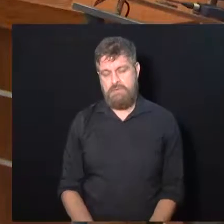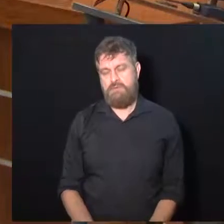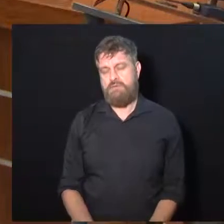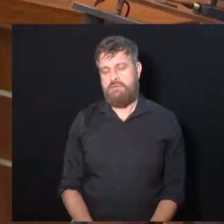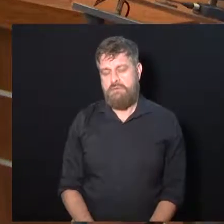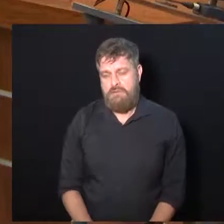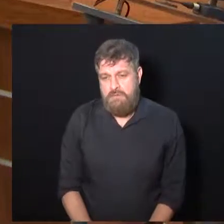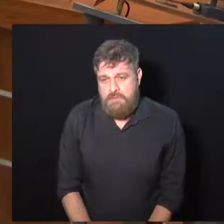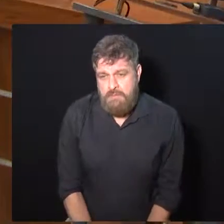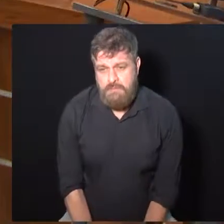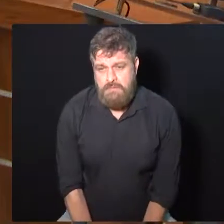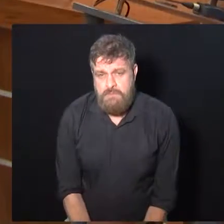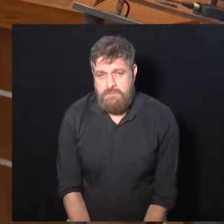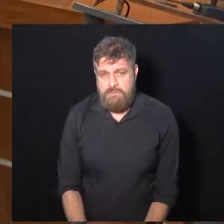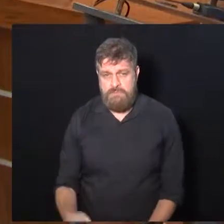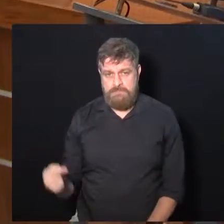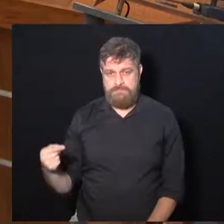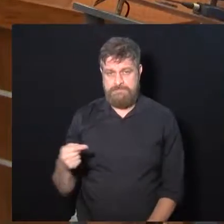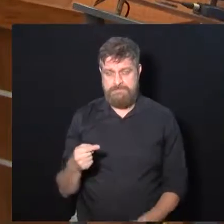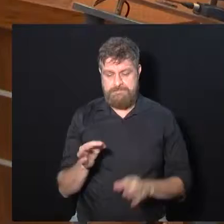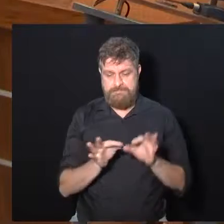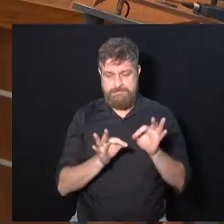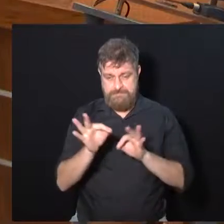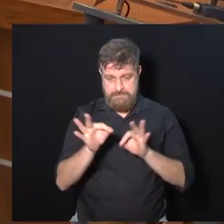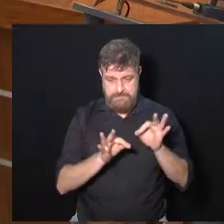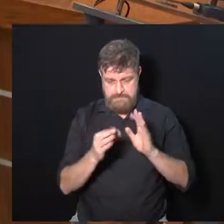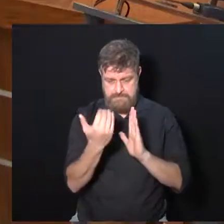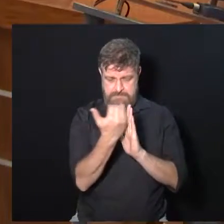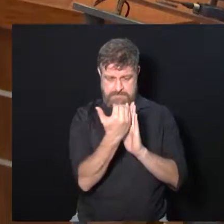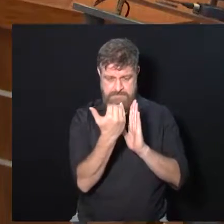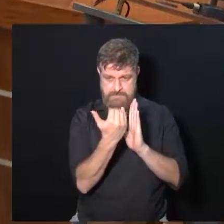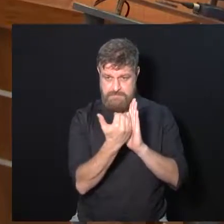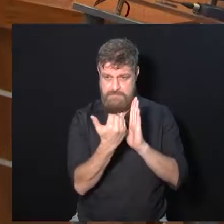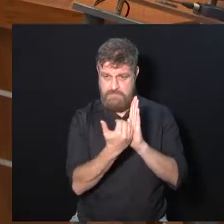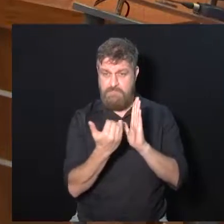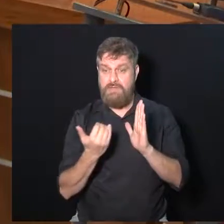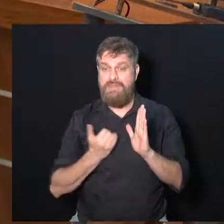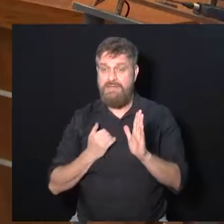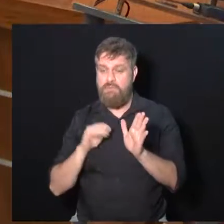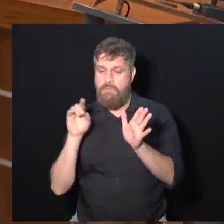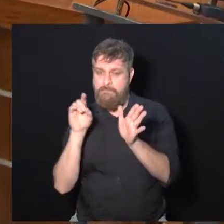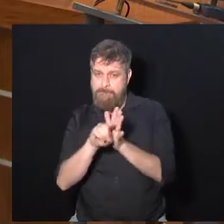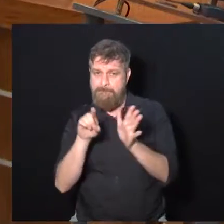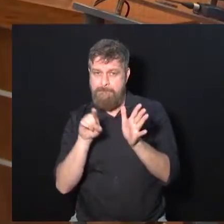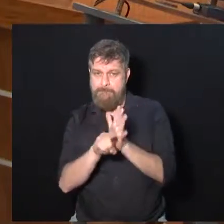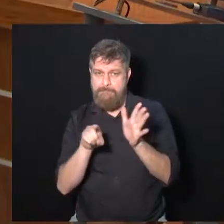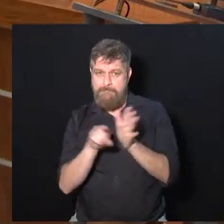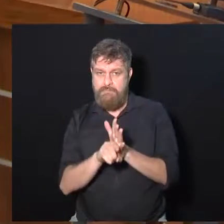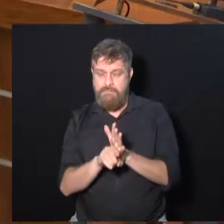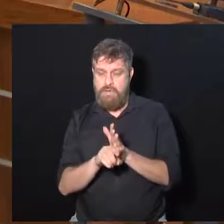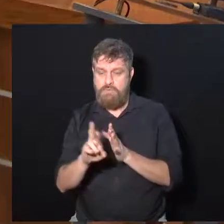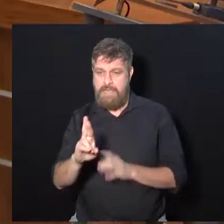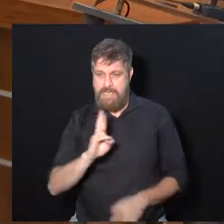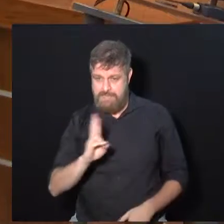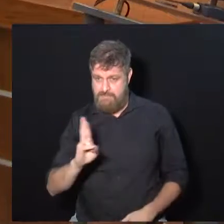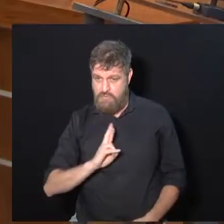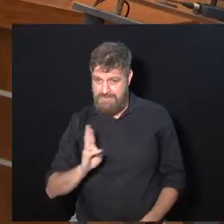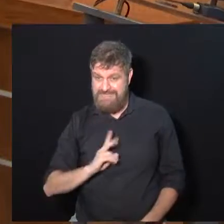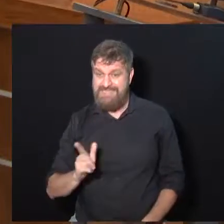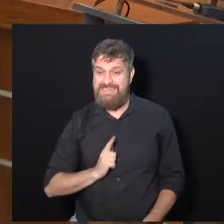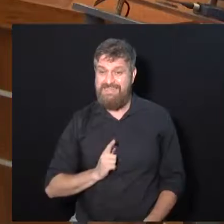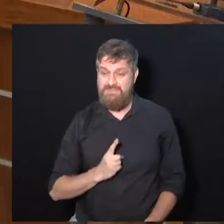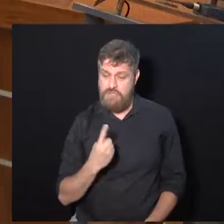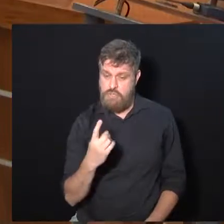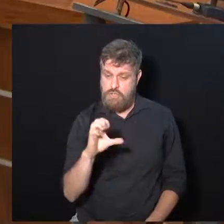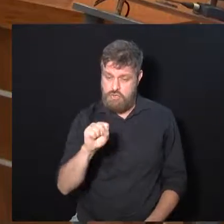Nesse projeto, então, foi feito esse questionário, e 18 unidades